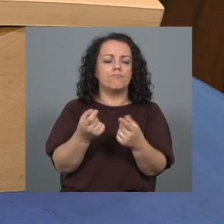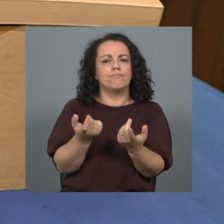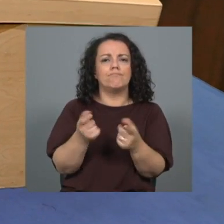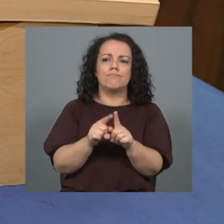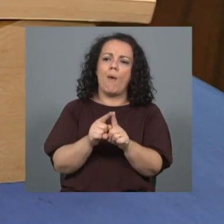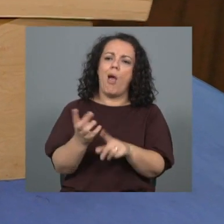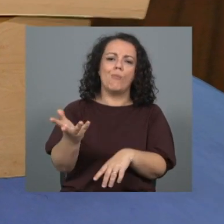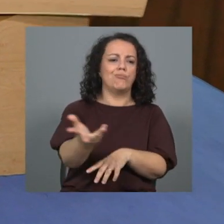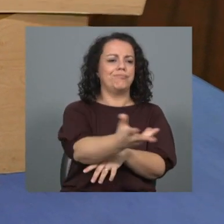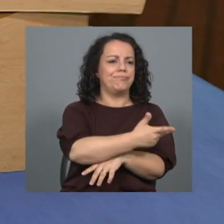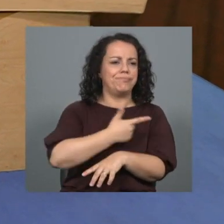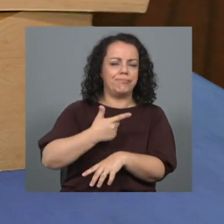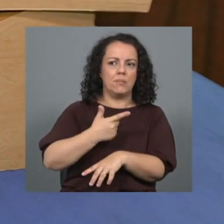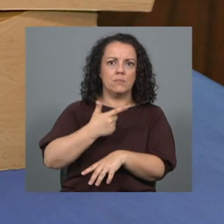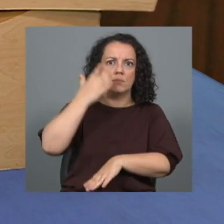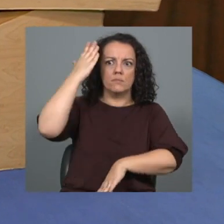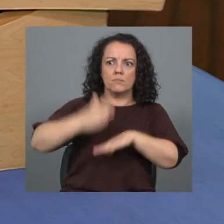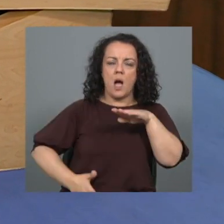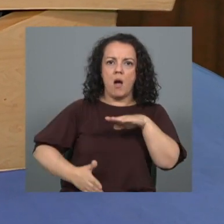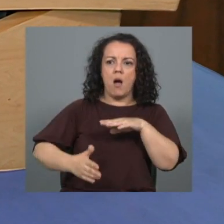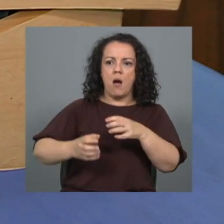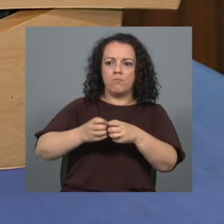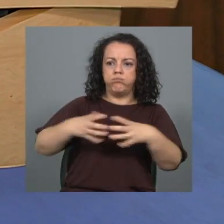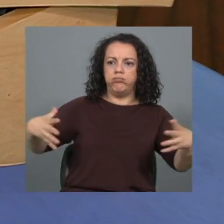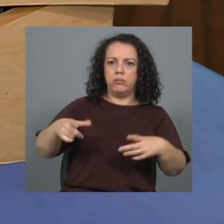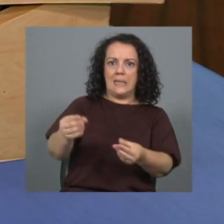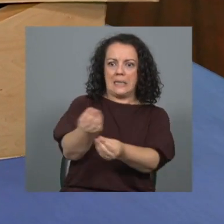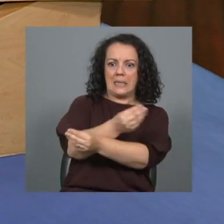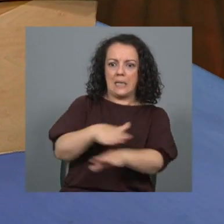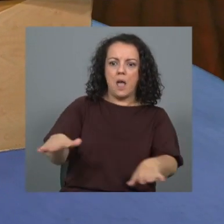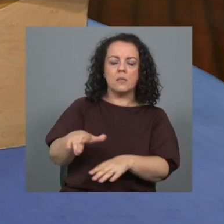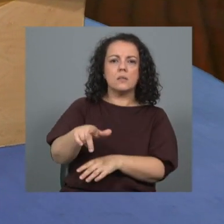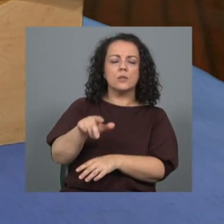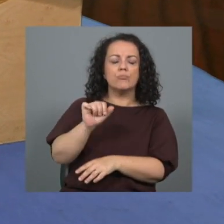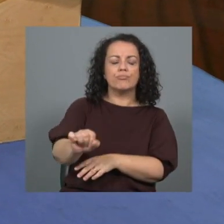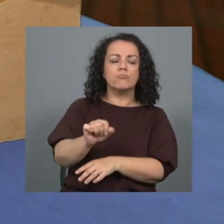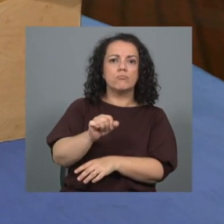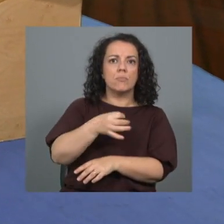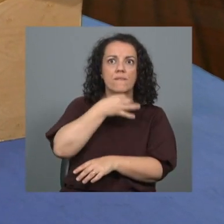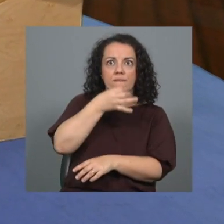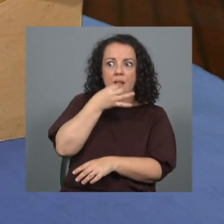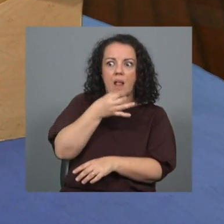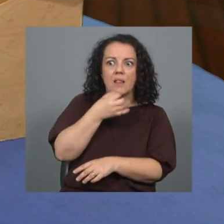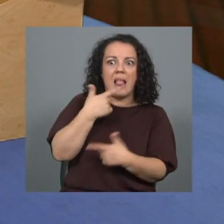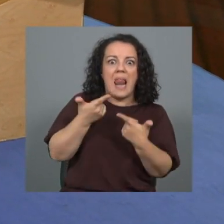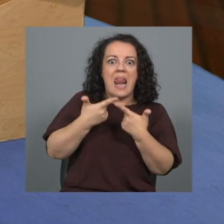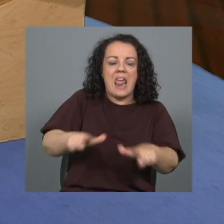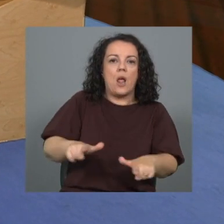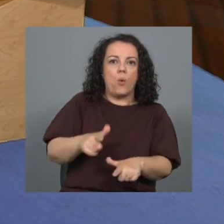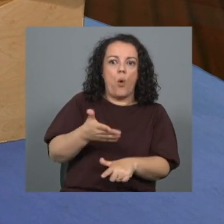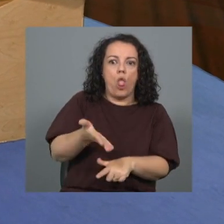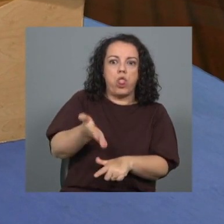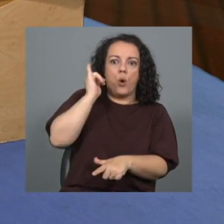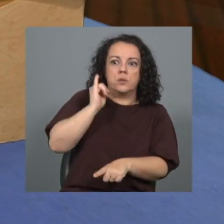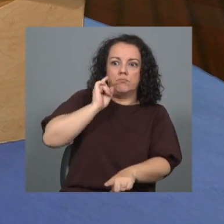lidar e a encontrar respostas para crianças que falam 12 línguas diferentes, por